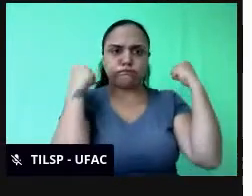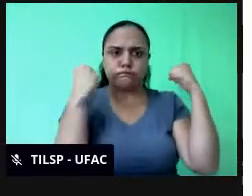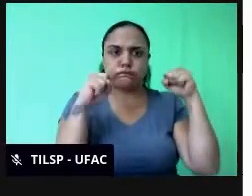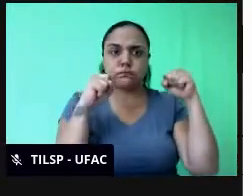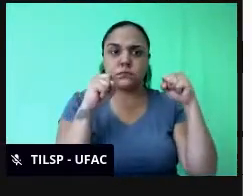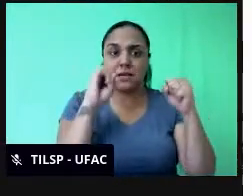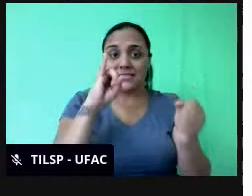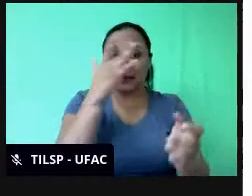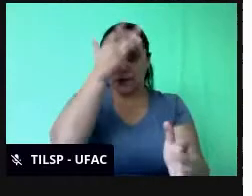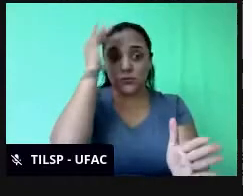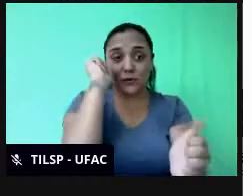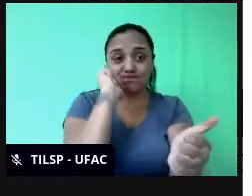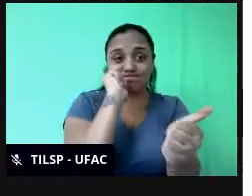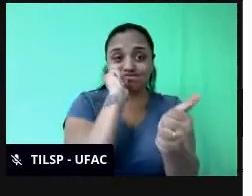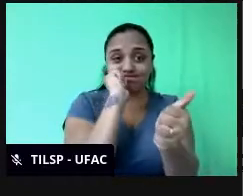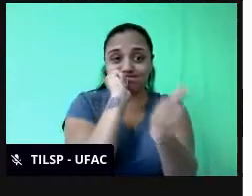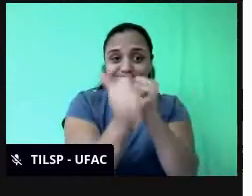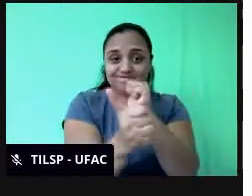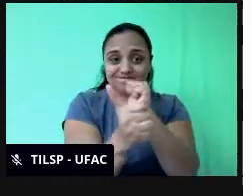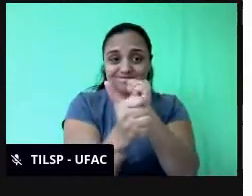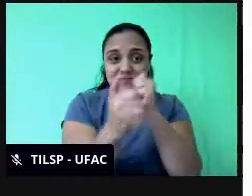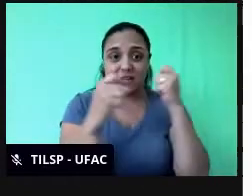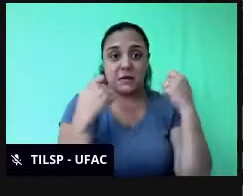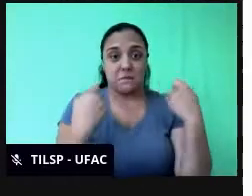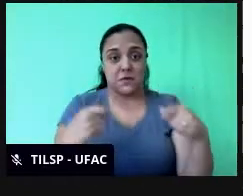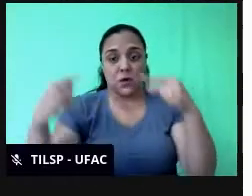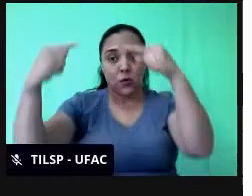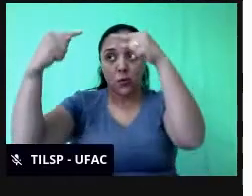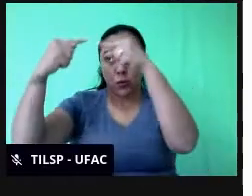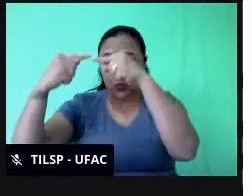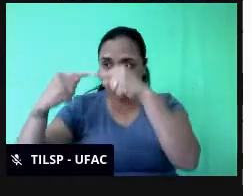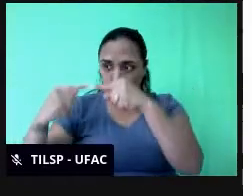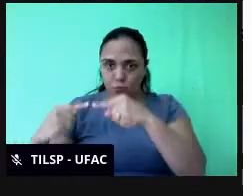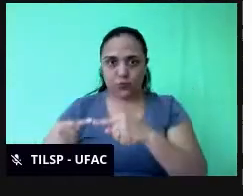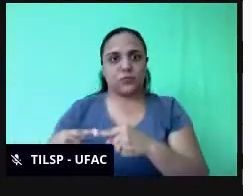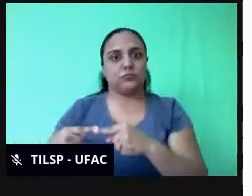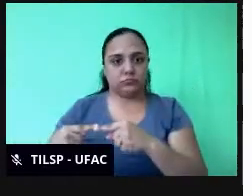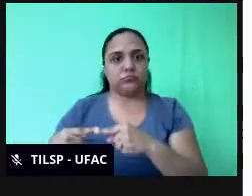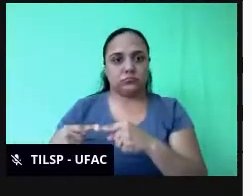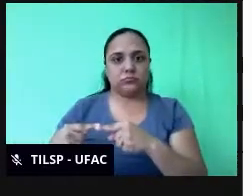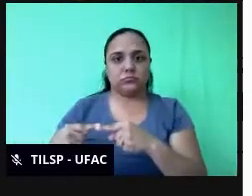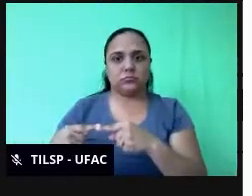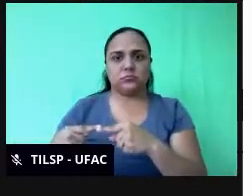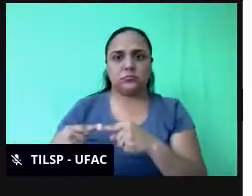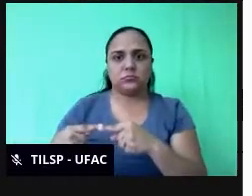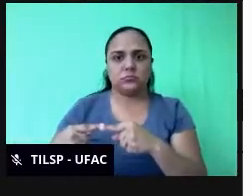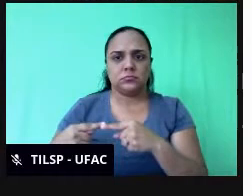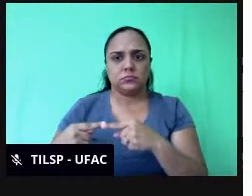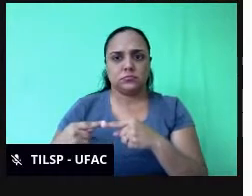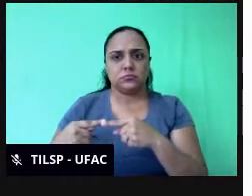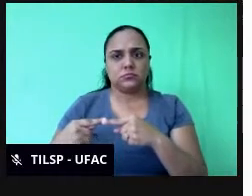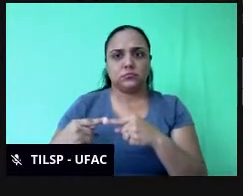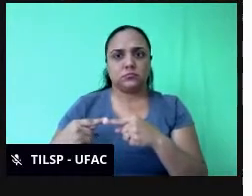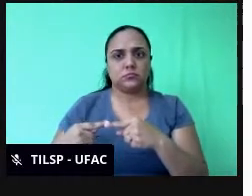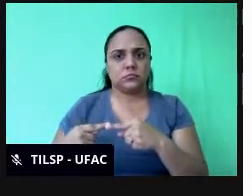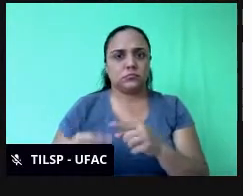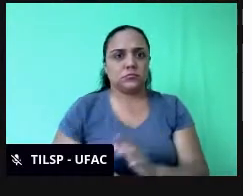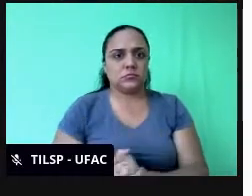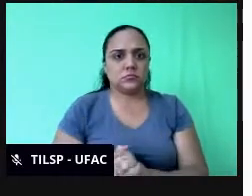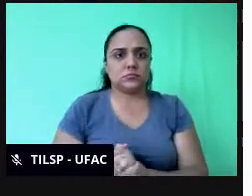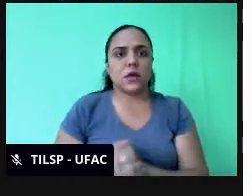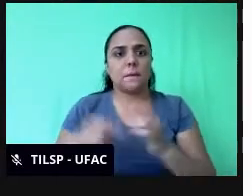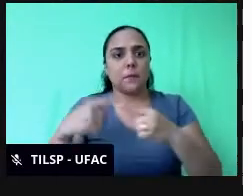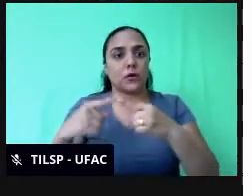atletas mantenham concentrações plasmáticas acima de 50, porque isso está associado com uma melhora